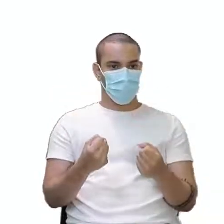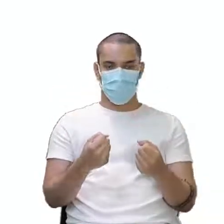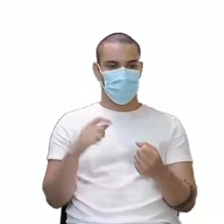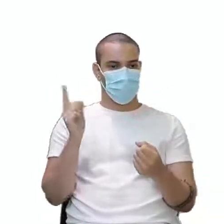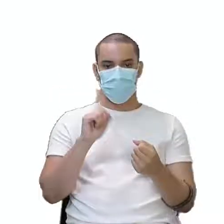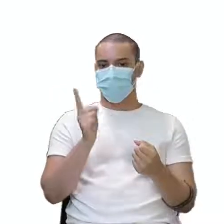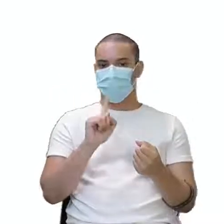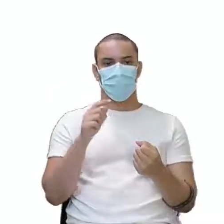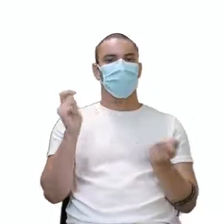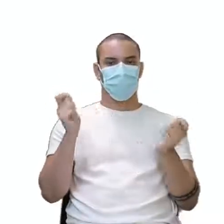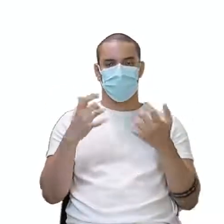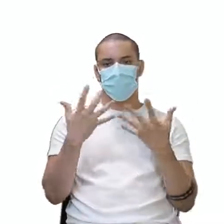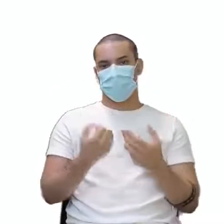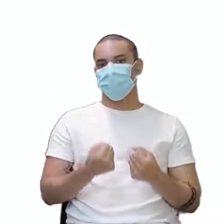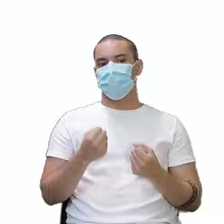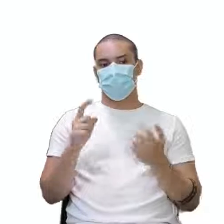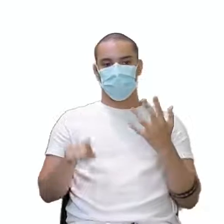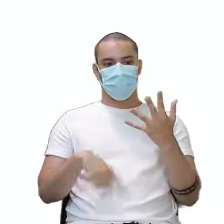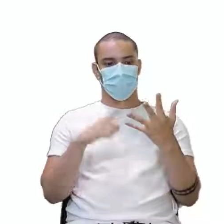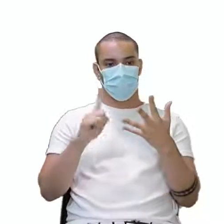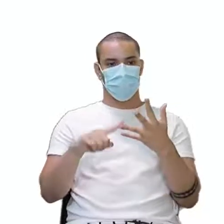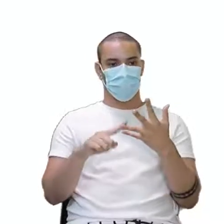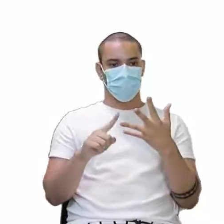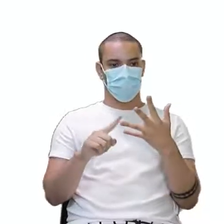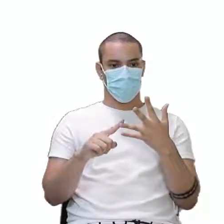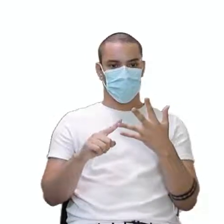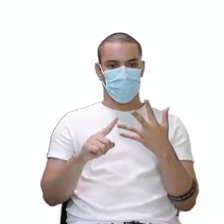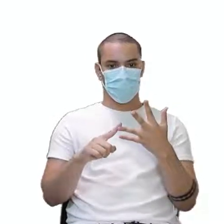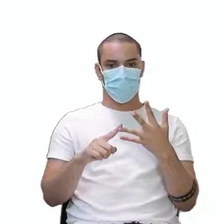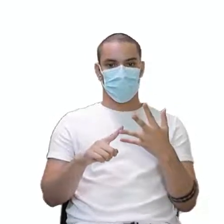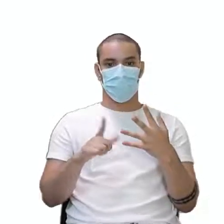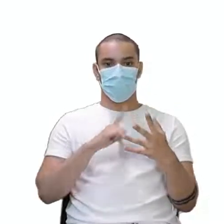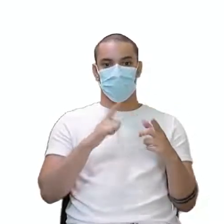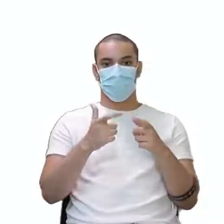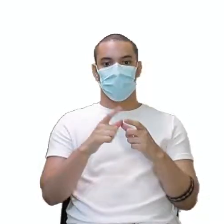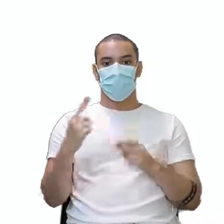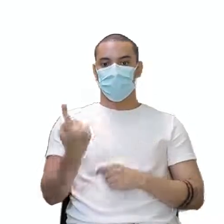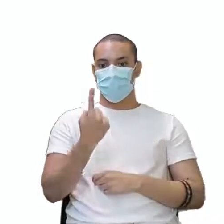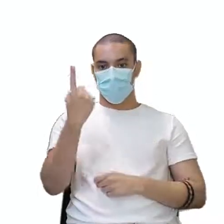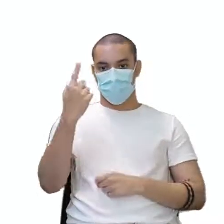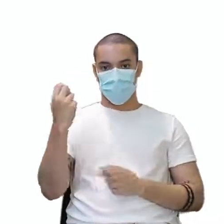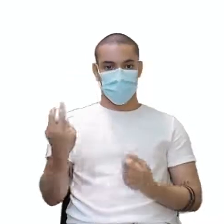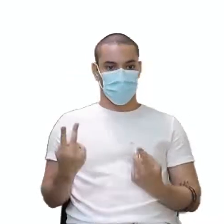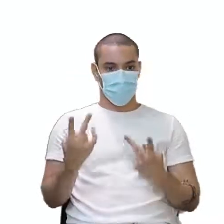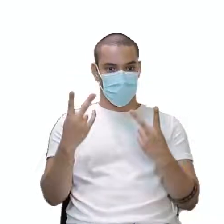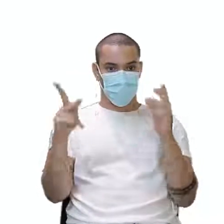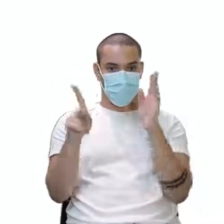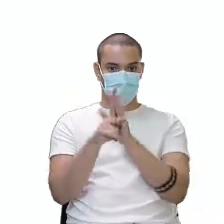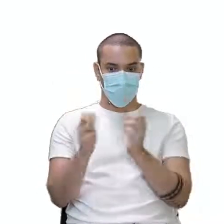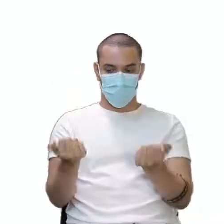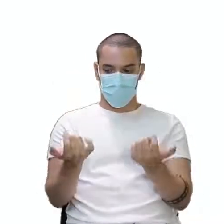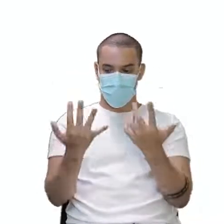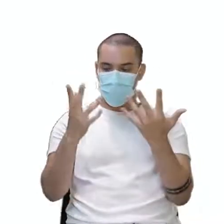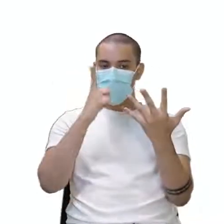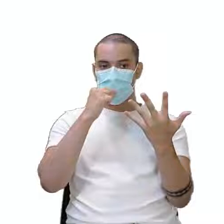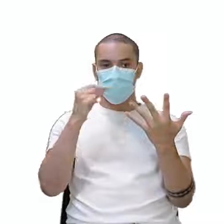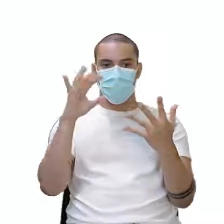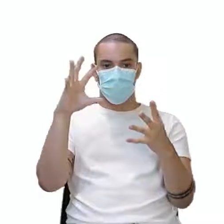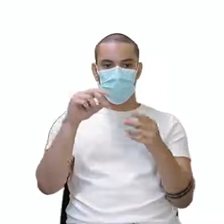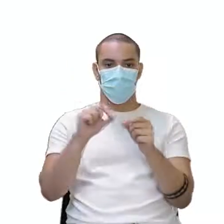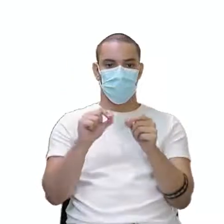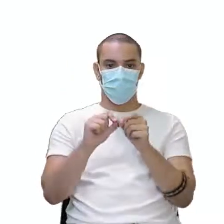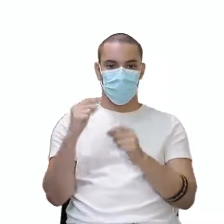claro que não, que ela infiltra sim, senhor. Ao atingir grandes altitudes, o vapor de água condensa-se e forma